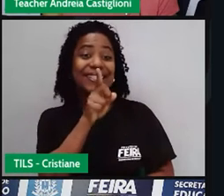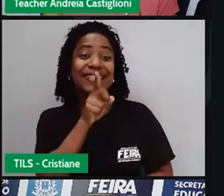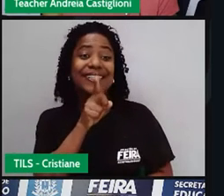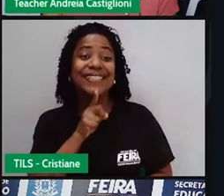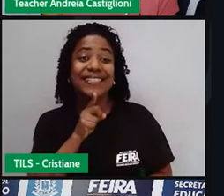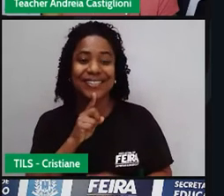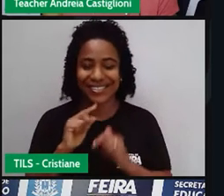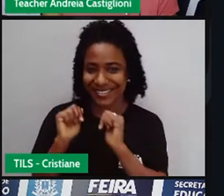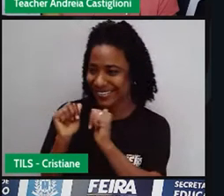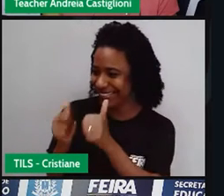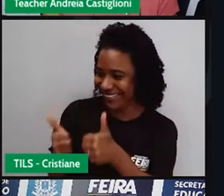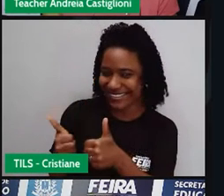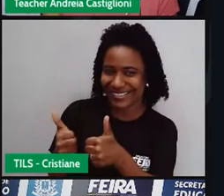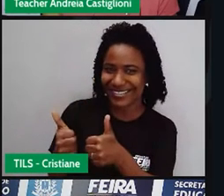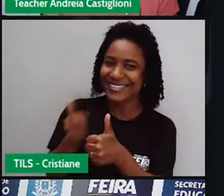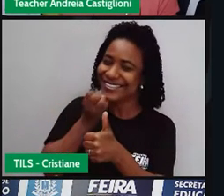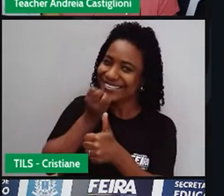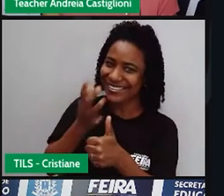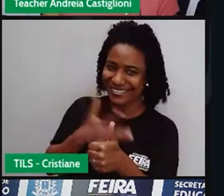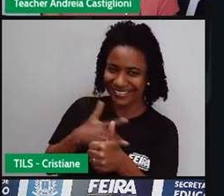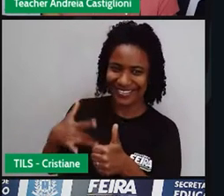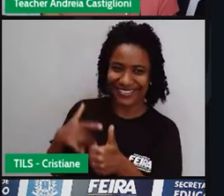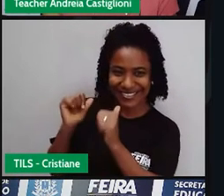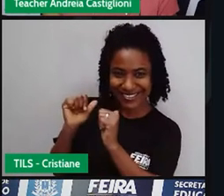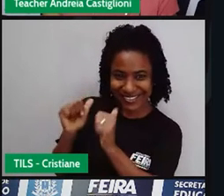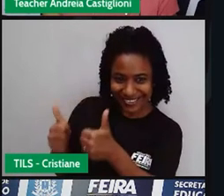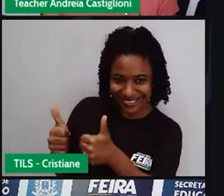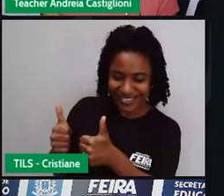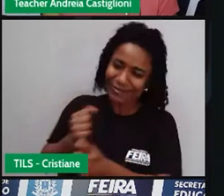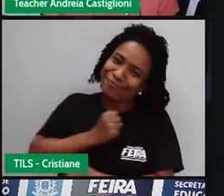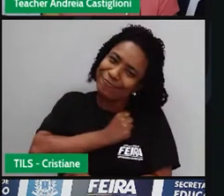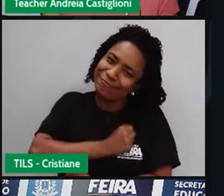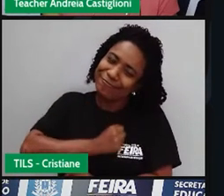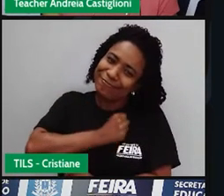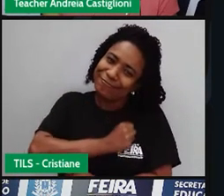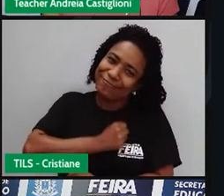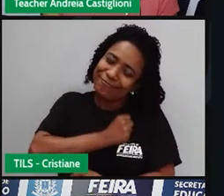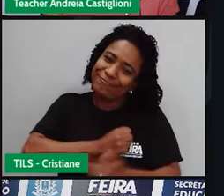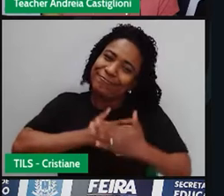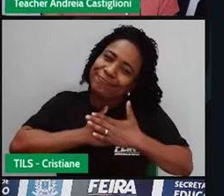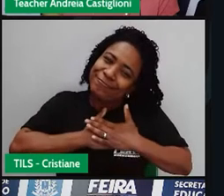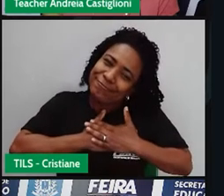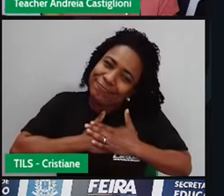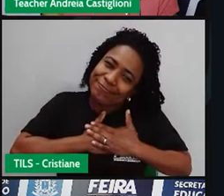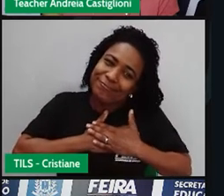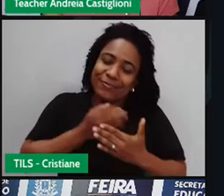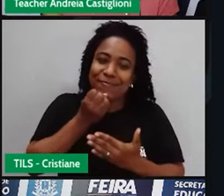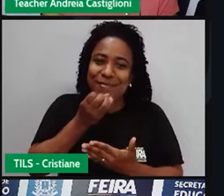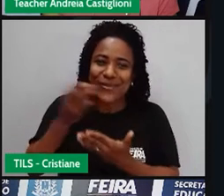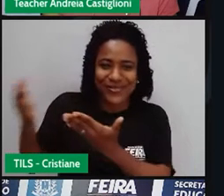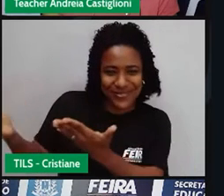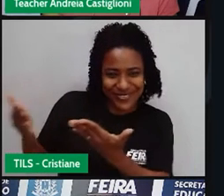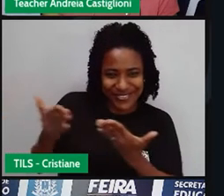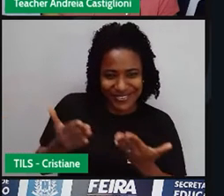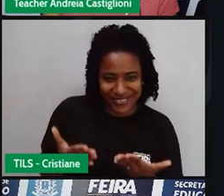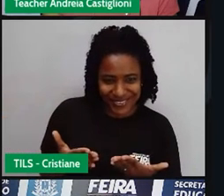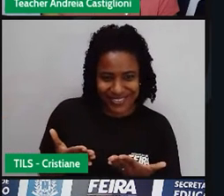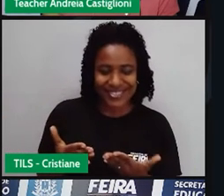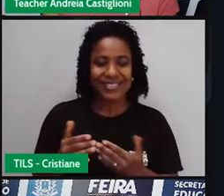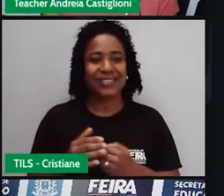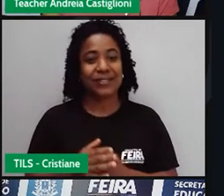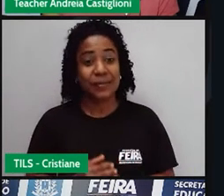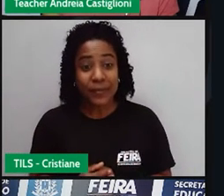Oi tudo bem meu amor que saudade viu que bom que você está aqui hoje tomou